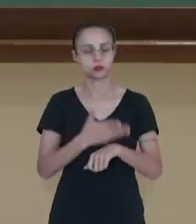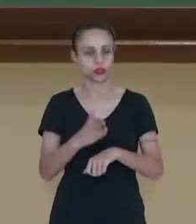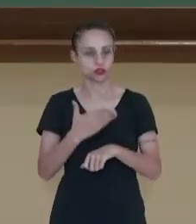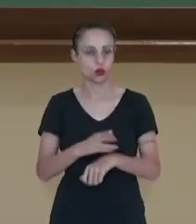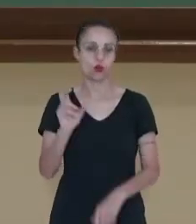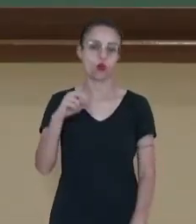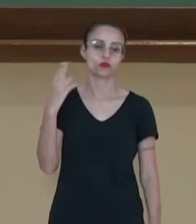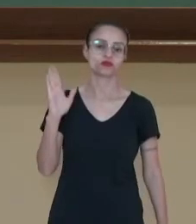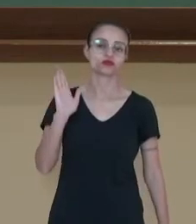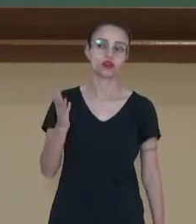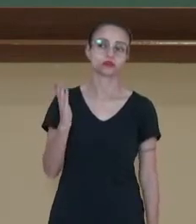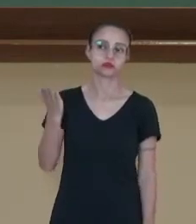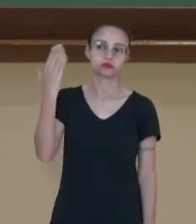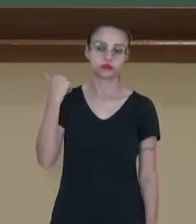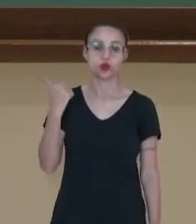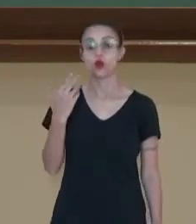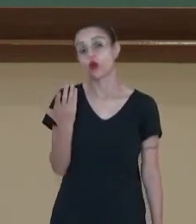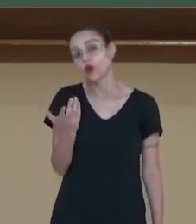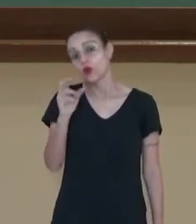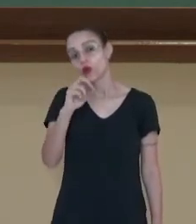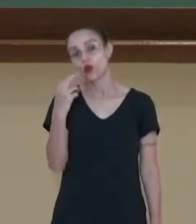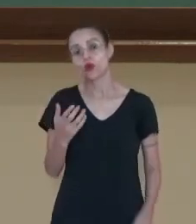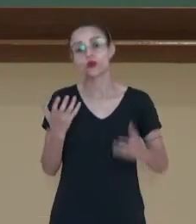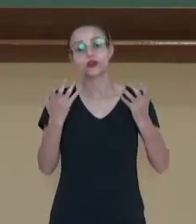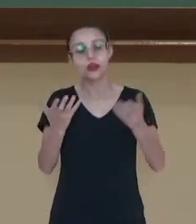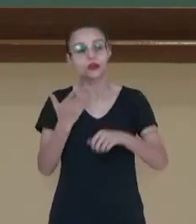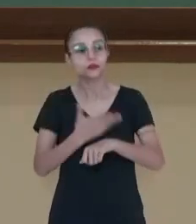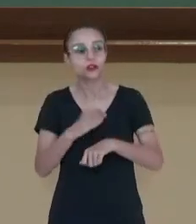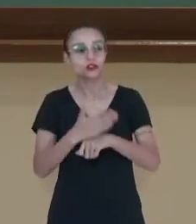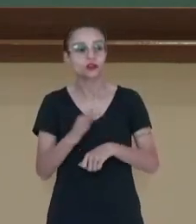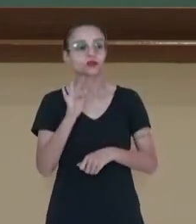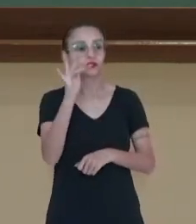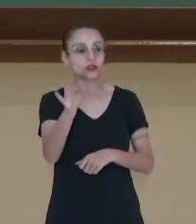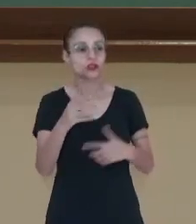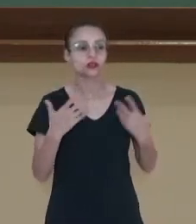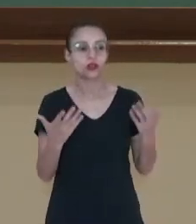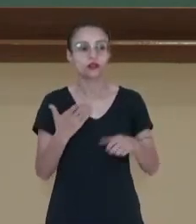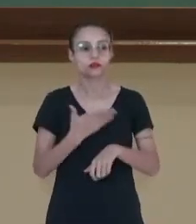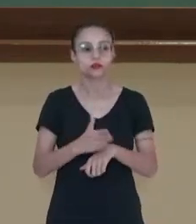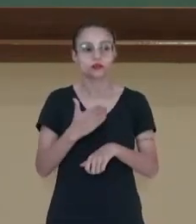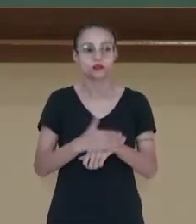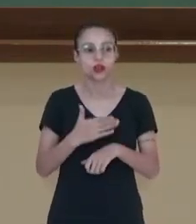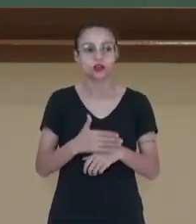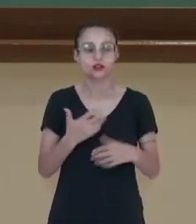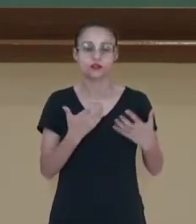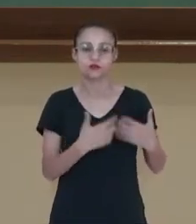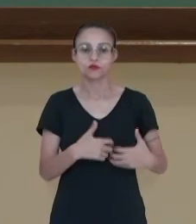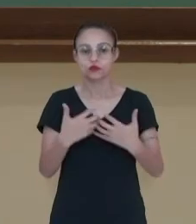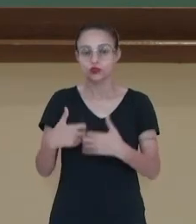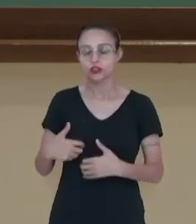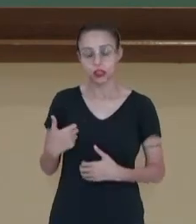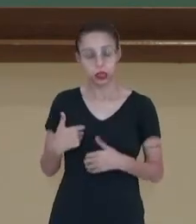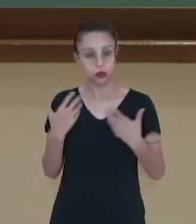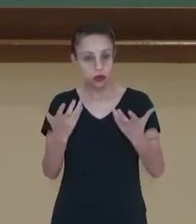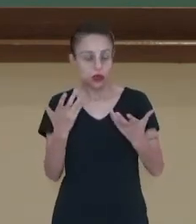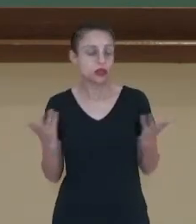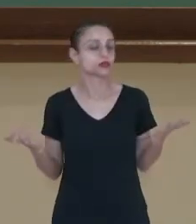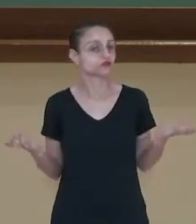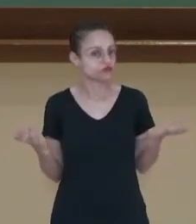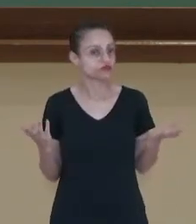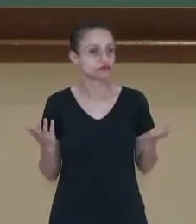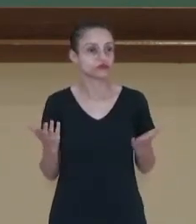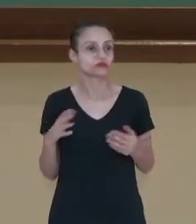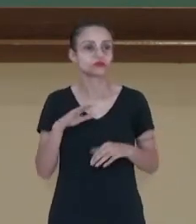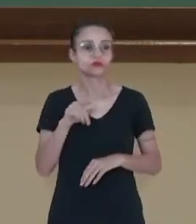já praticaram? Ou vocês ainda gostaram de praticar? Ou vai querer praticar? Ah, eu vou querer praticar agora um treino funcional, me chamou a atenção. Então, você